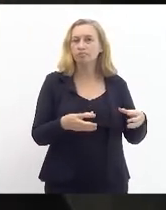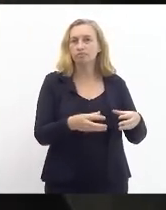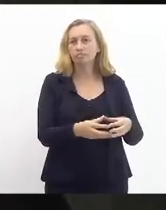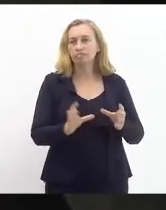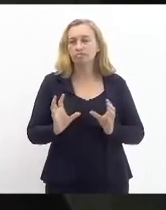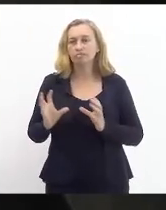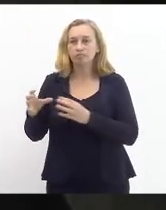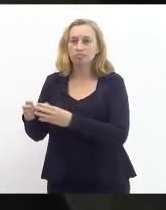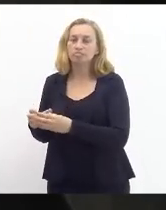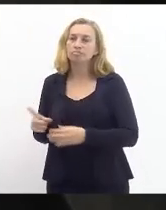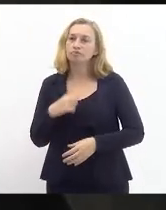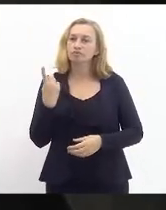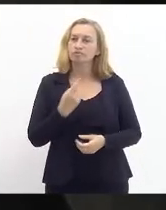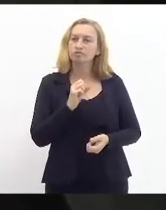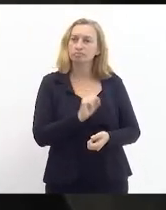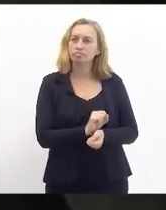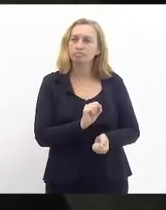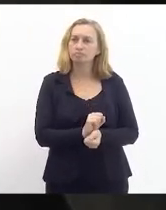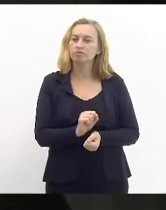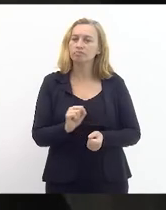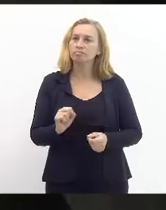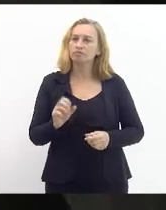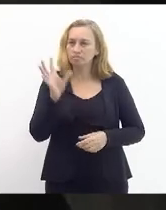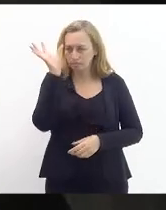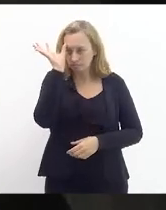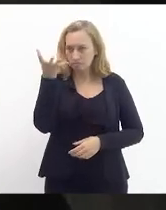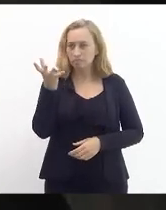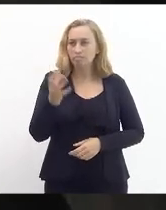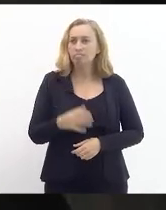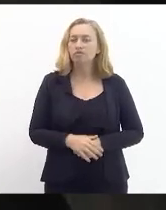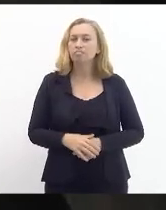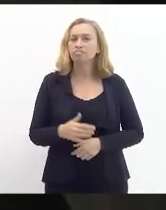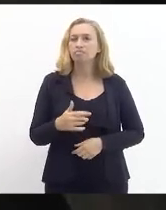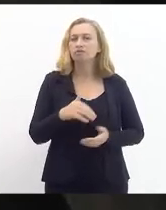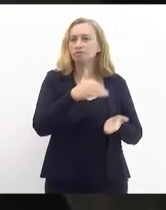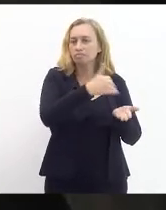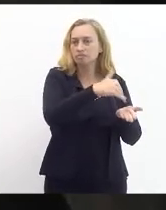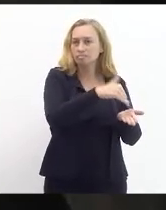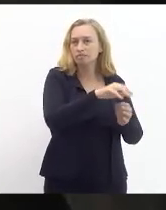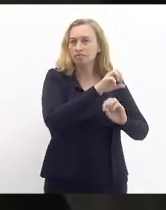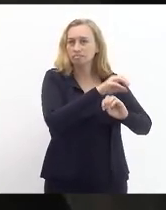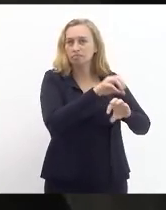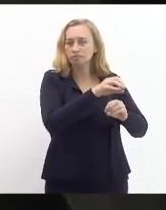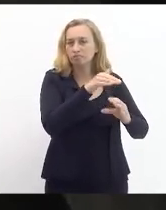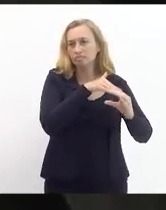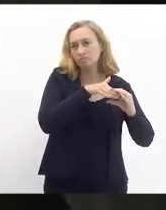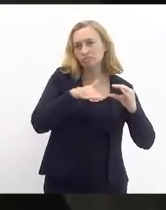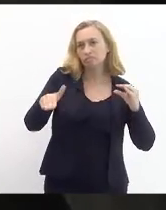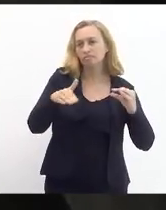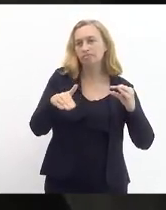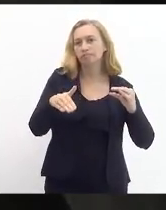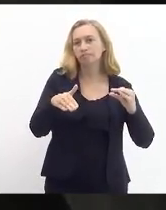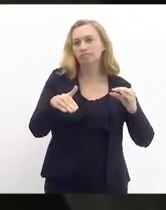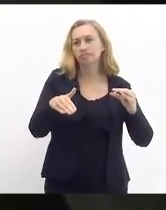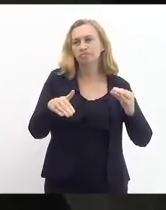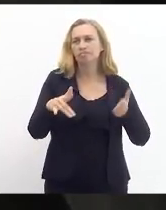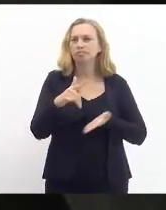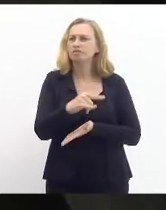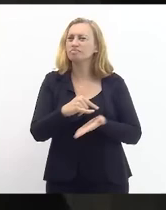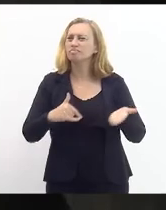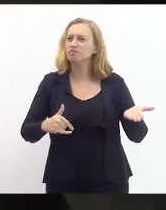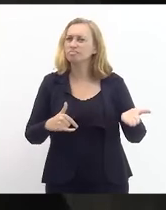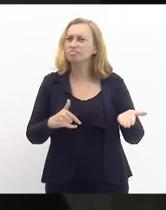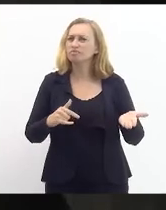e a gente espera é que haja Providência a gente espera segundo a Seduc estão sendo encaminhados é um